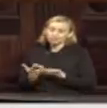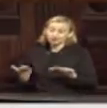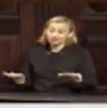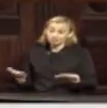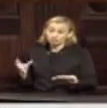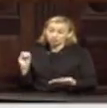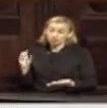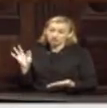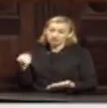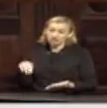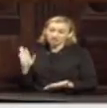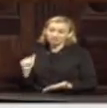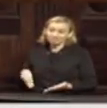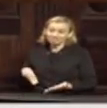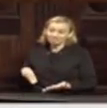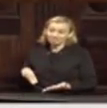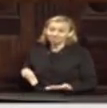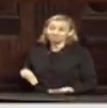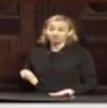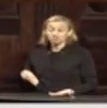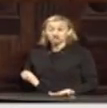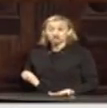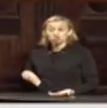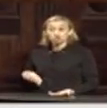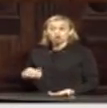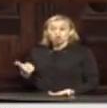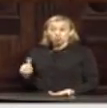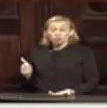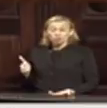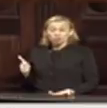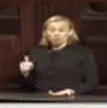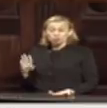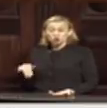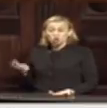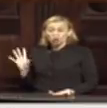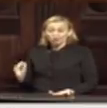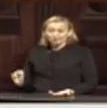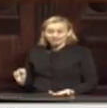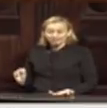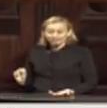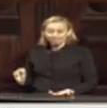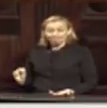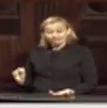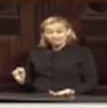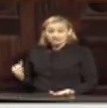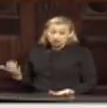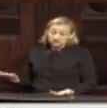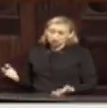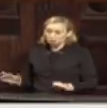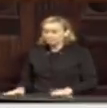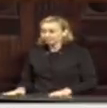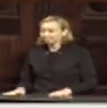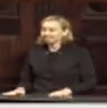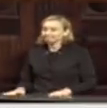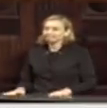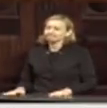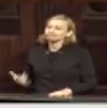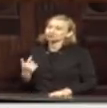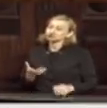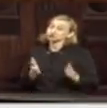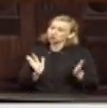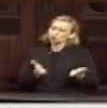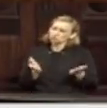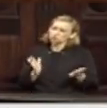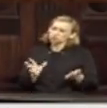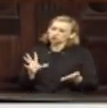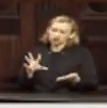FECAN. 11 bilhões de 2003 a 2017. Ora, né? Aí você pegar hoje